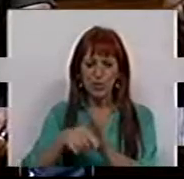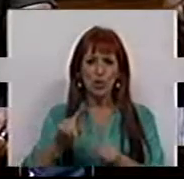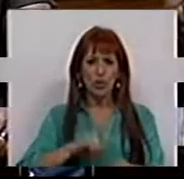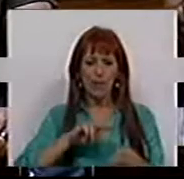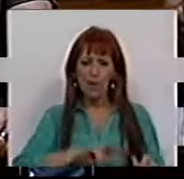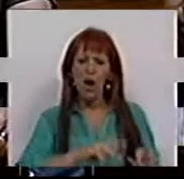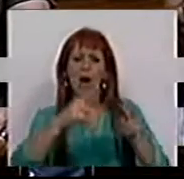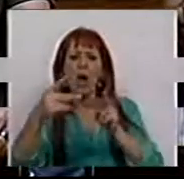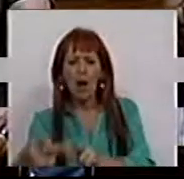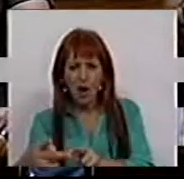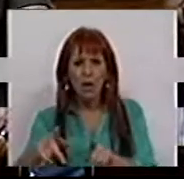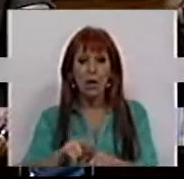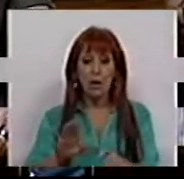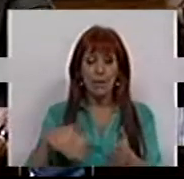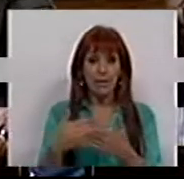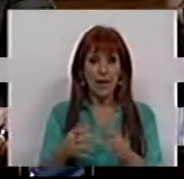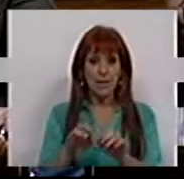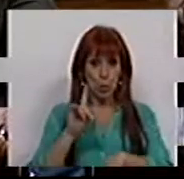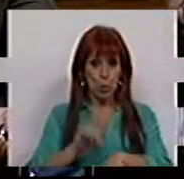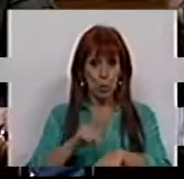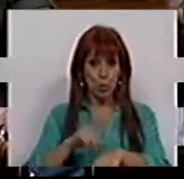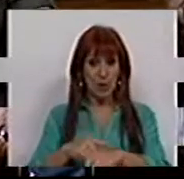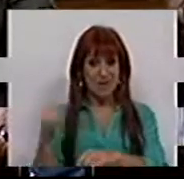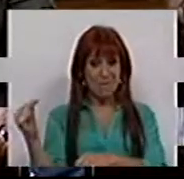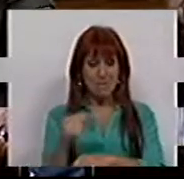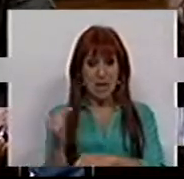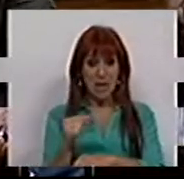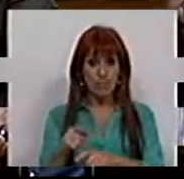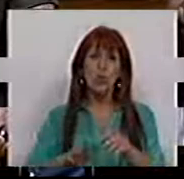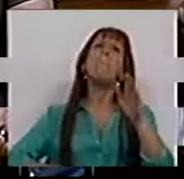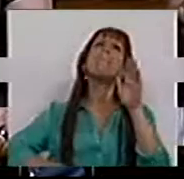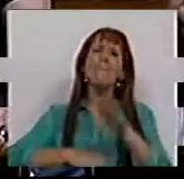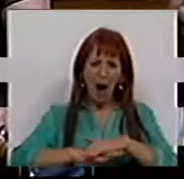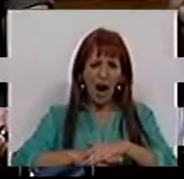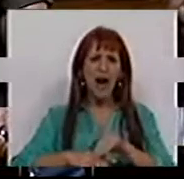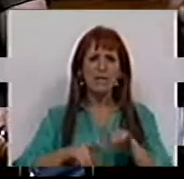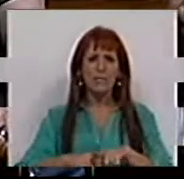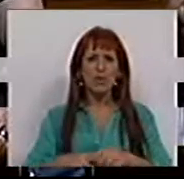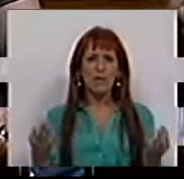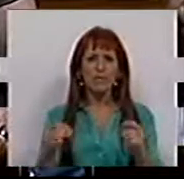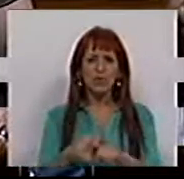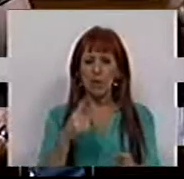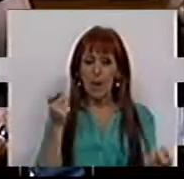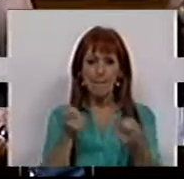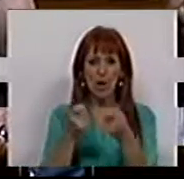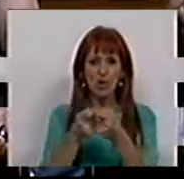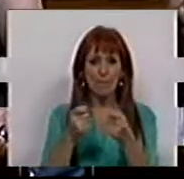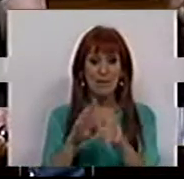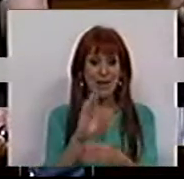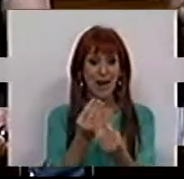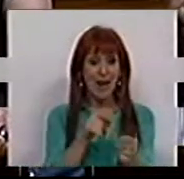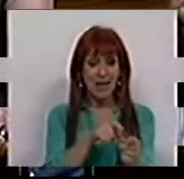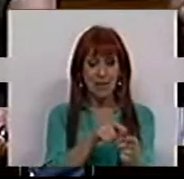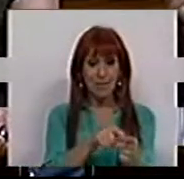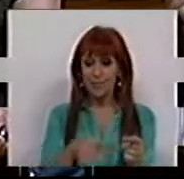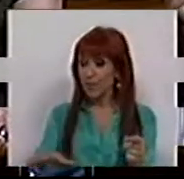de transição. Colocam como tempo mínimo, máximo, aliás, de conhecimento e aproximação da